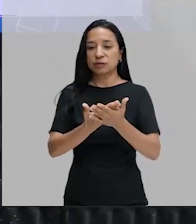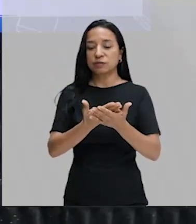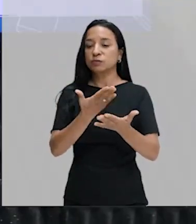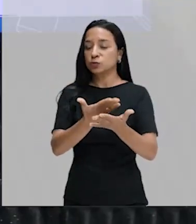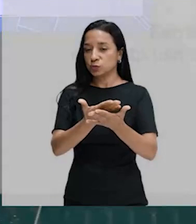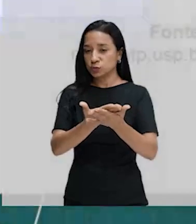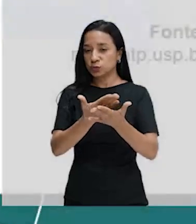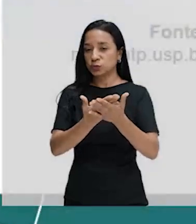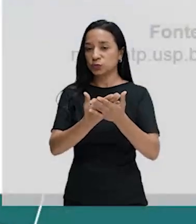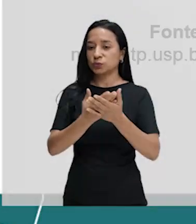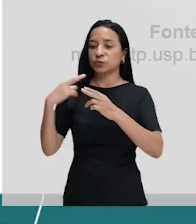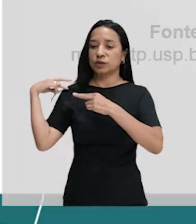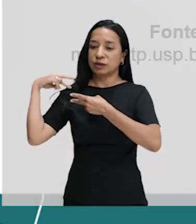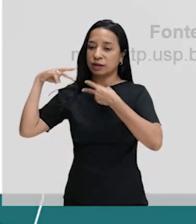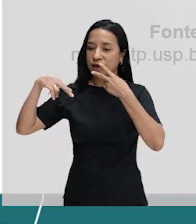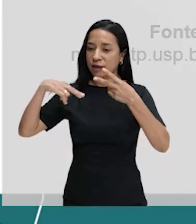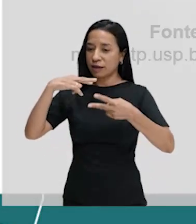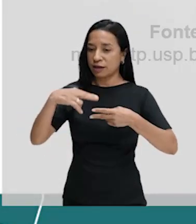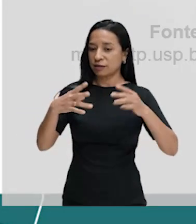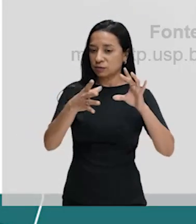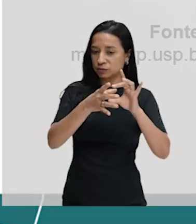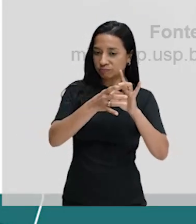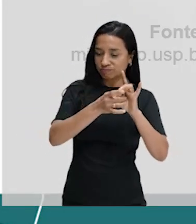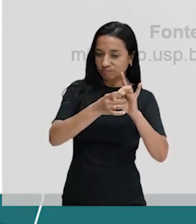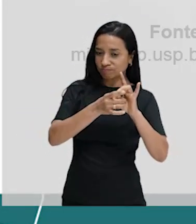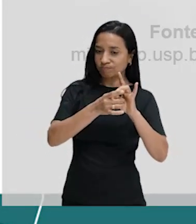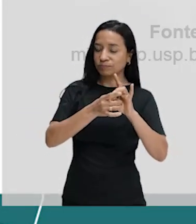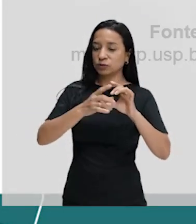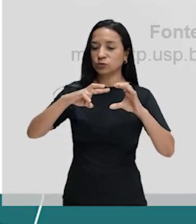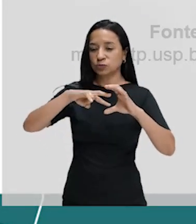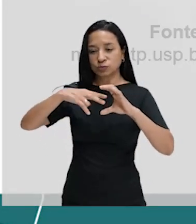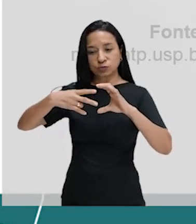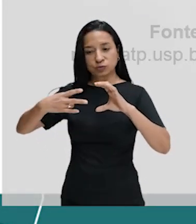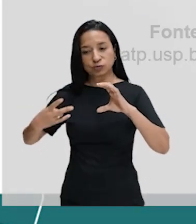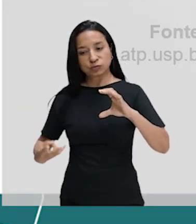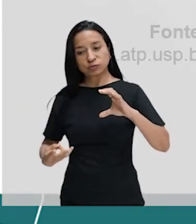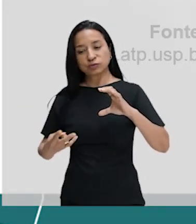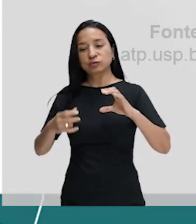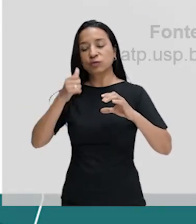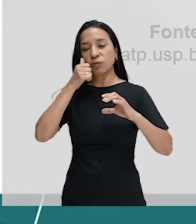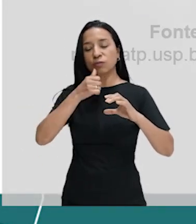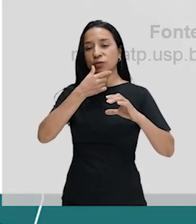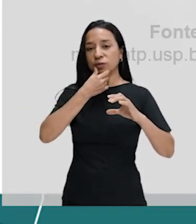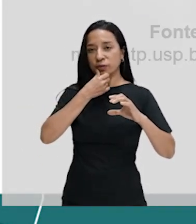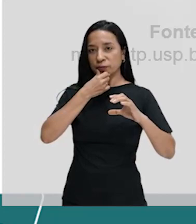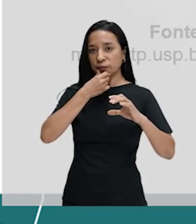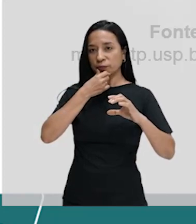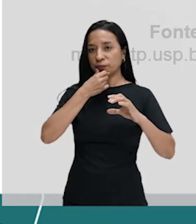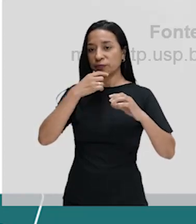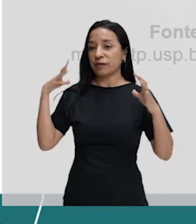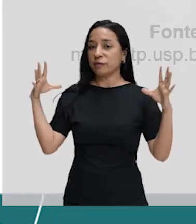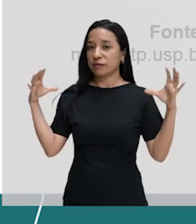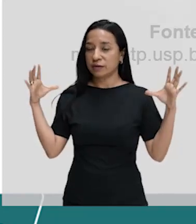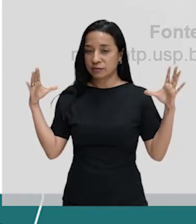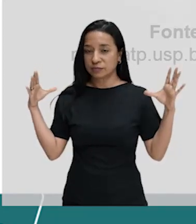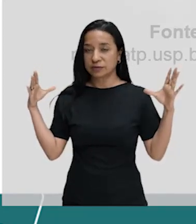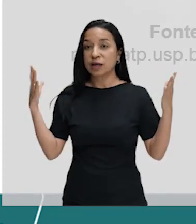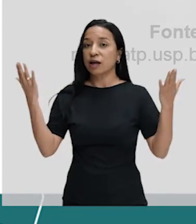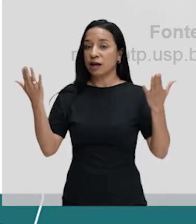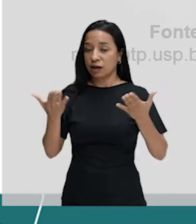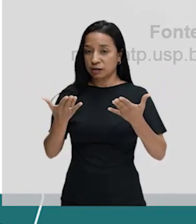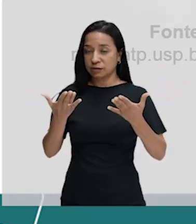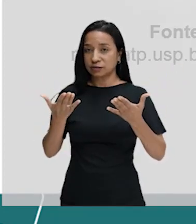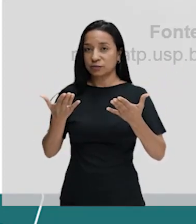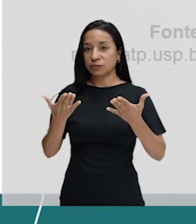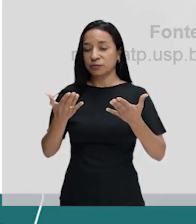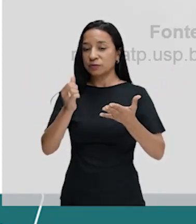herança ligada ao cromossomo sexual em aves. A gente vai agora exercitar, tá bom? A gente já viu, já teve uma teoria